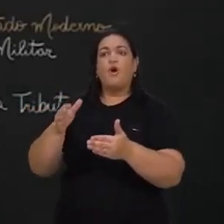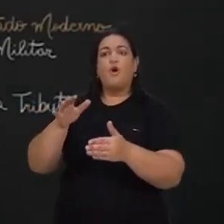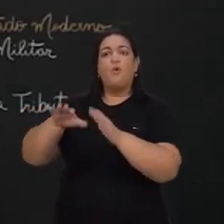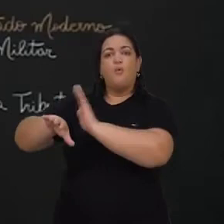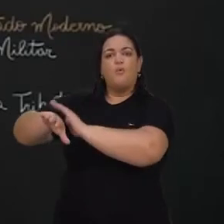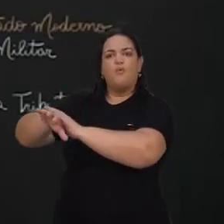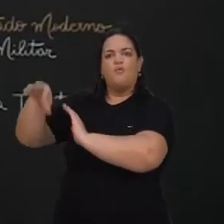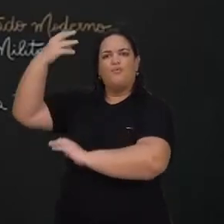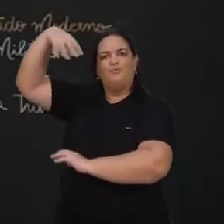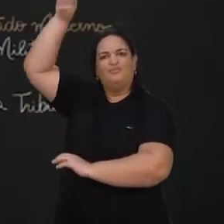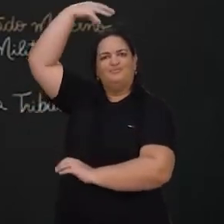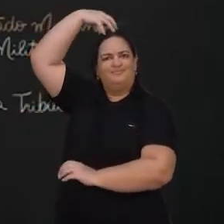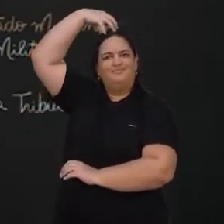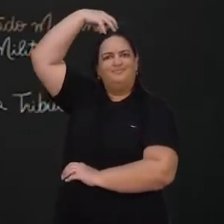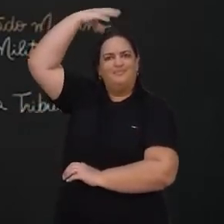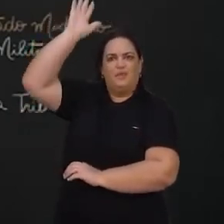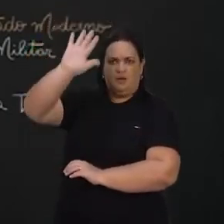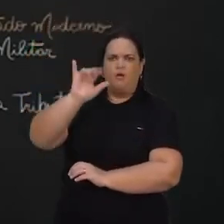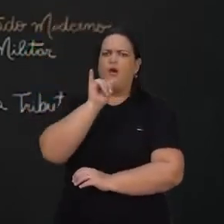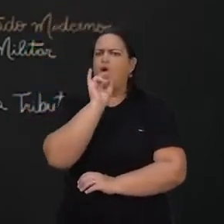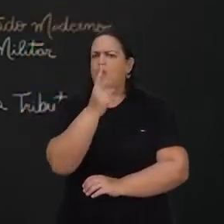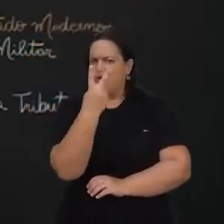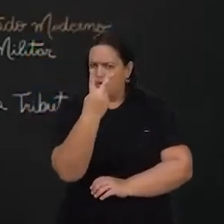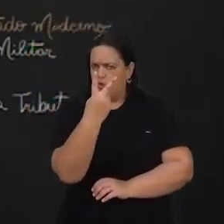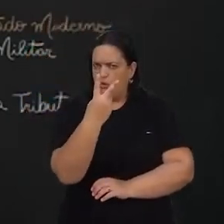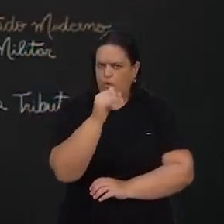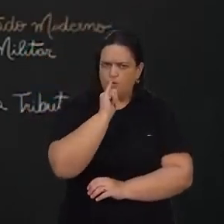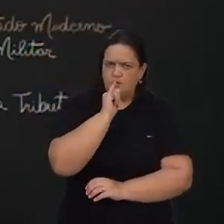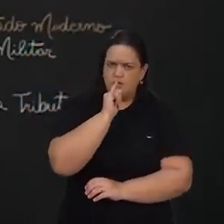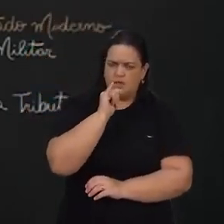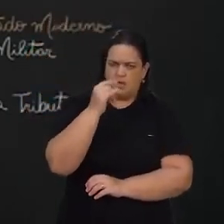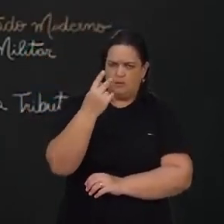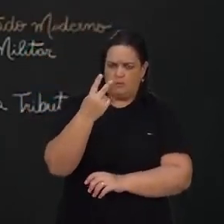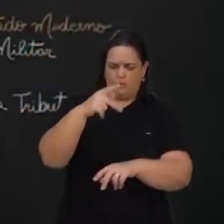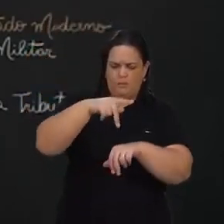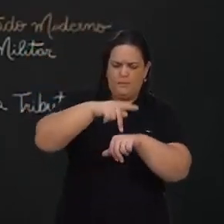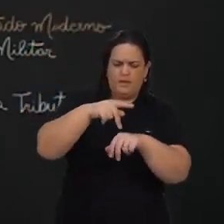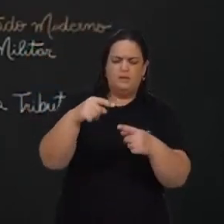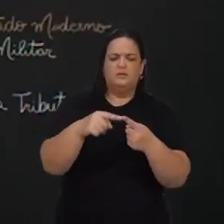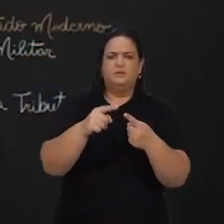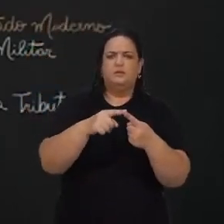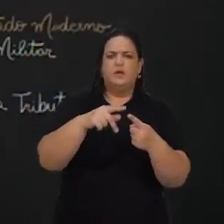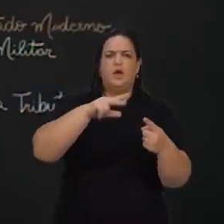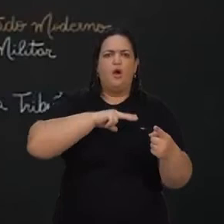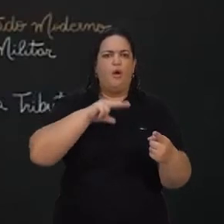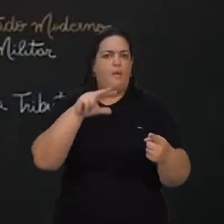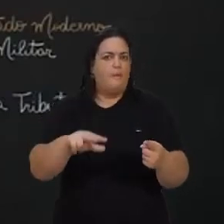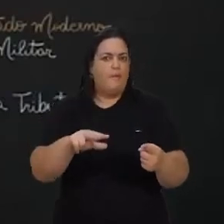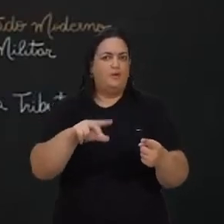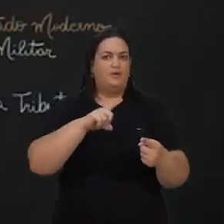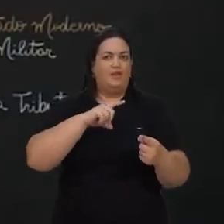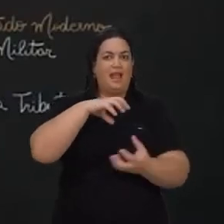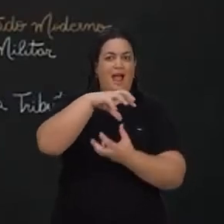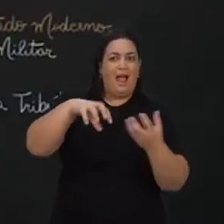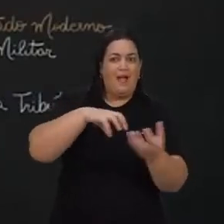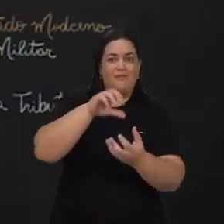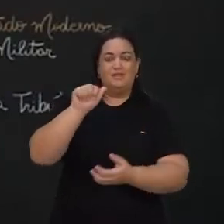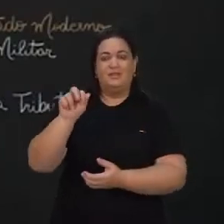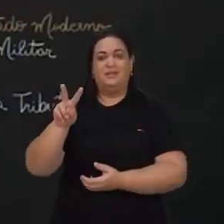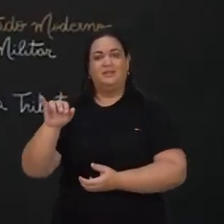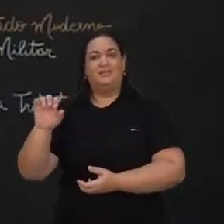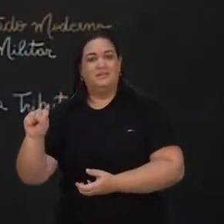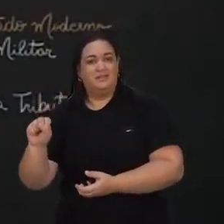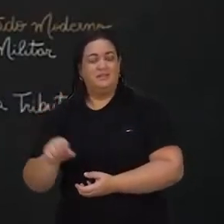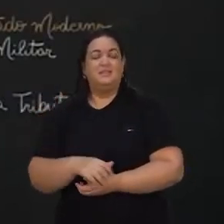figura do monarca. Só para dar dois exemplos dos países que fizeram isso primeiro, em Portugal aconteceu a Revolução de Avis, vale a pena você